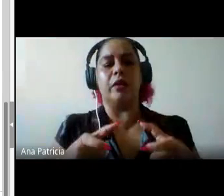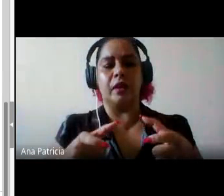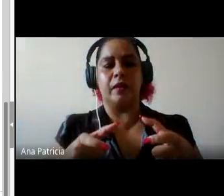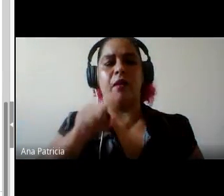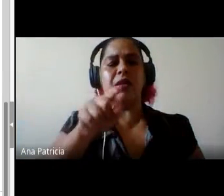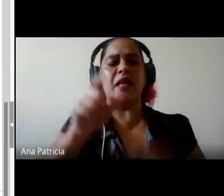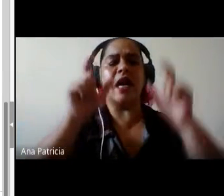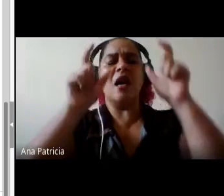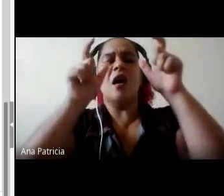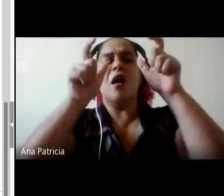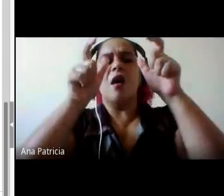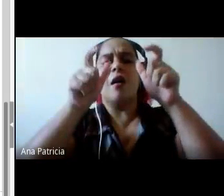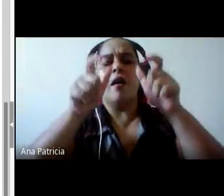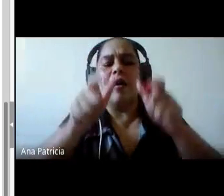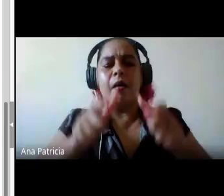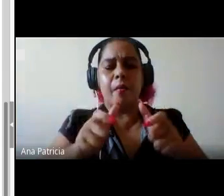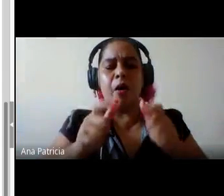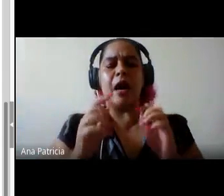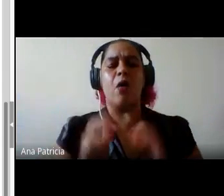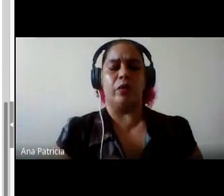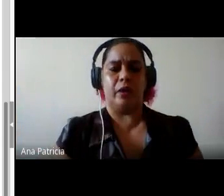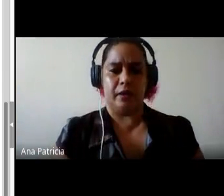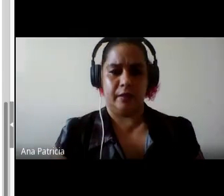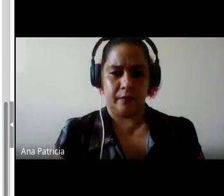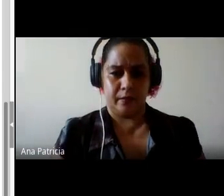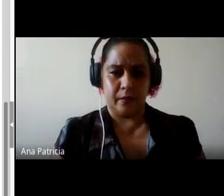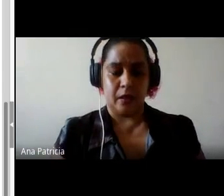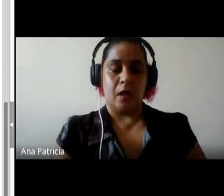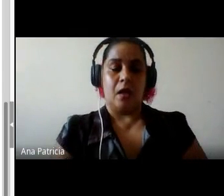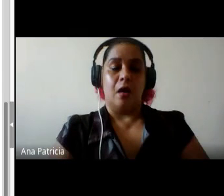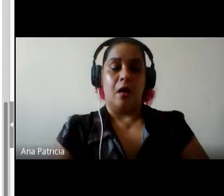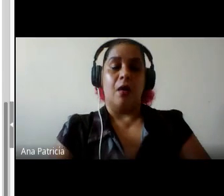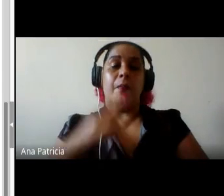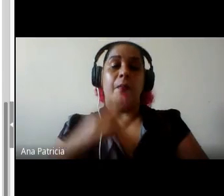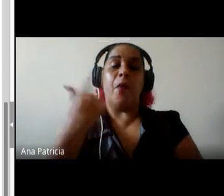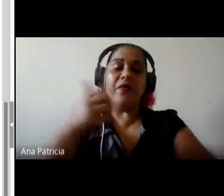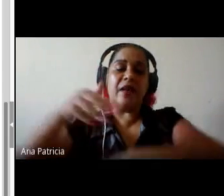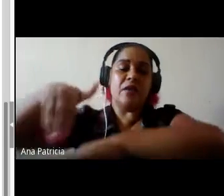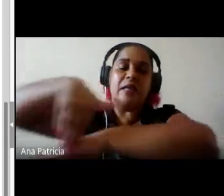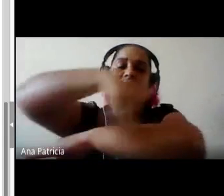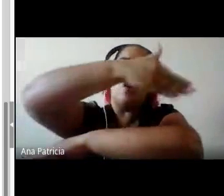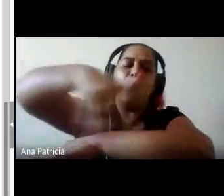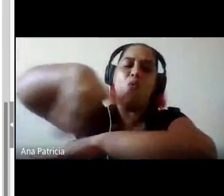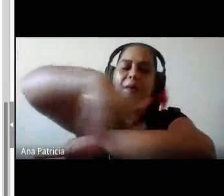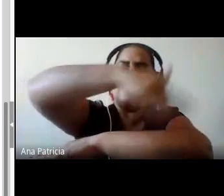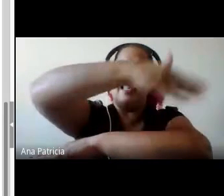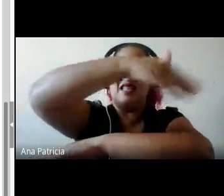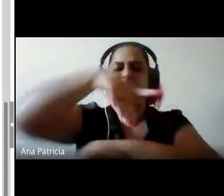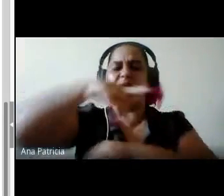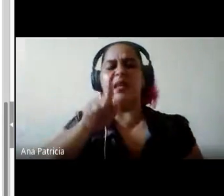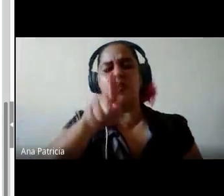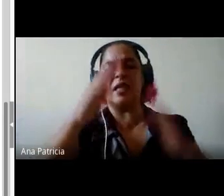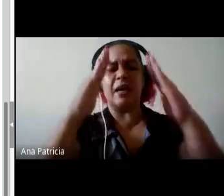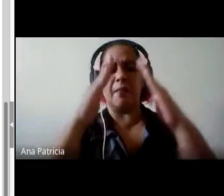Onde? Você mora onde? Pode fazer o sinal de rua, mas assim, quando